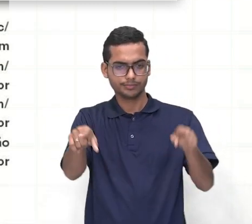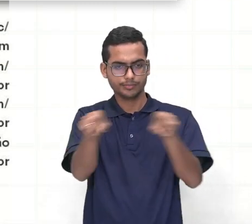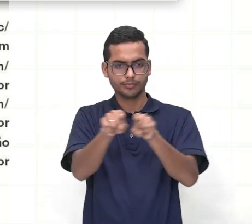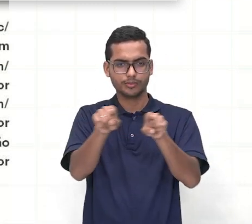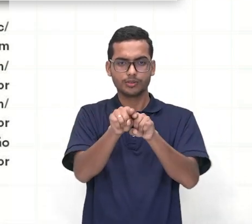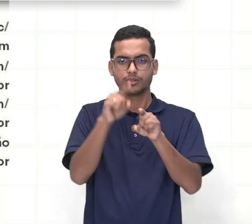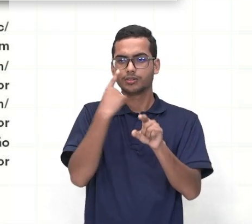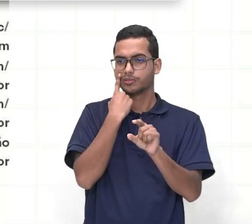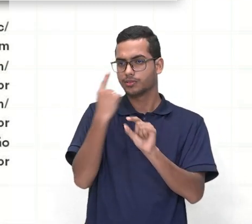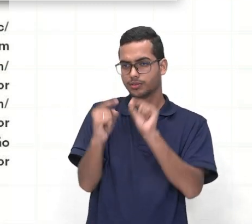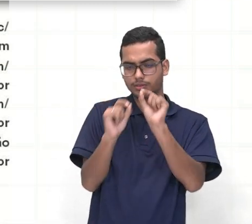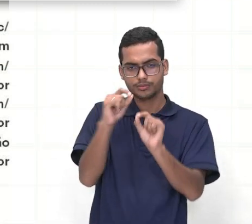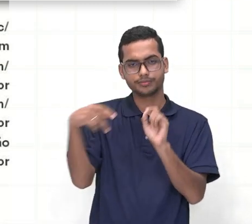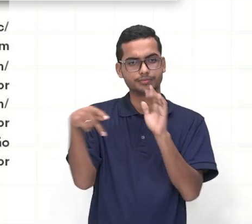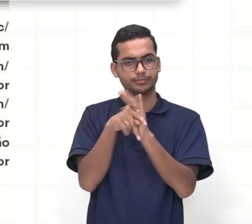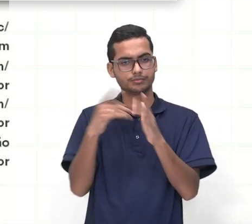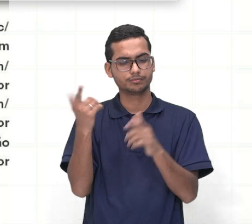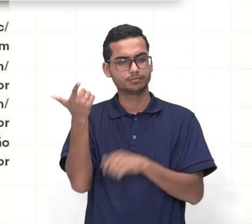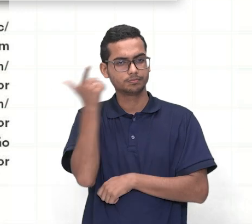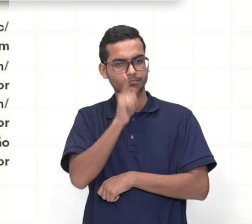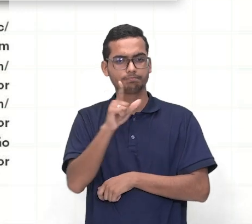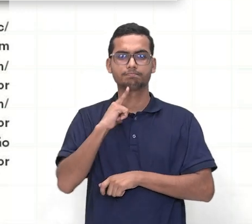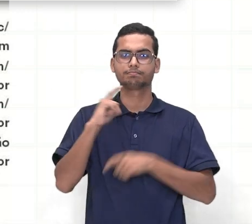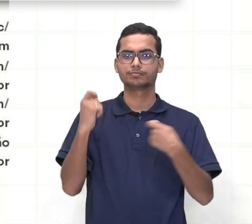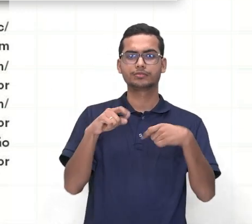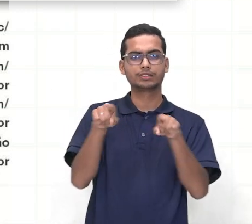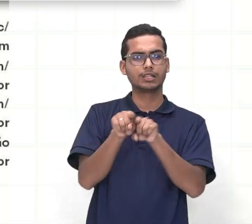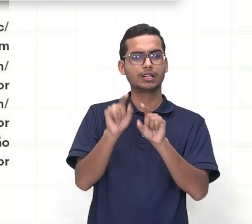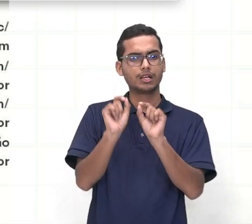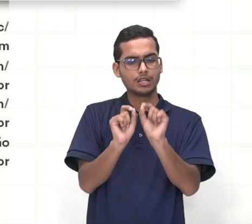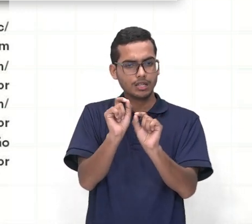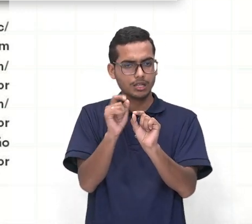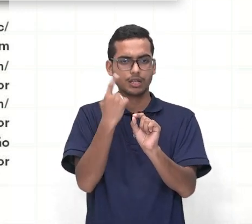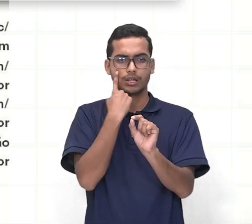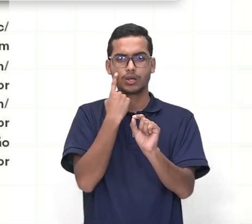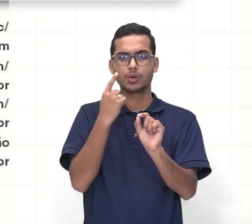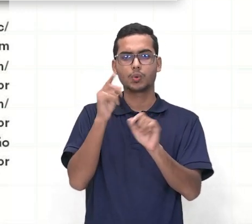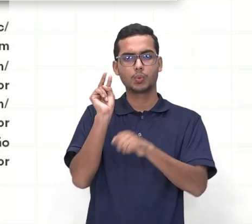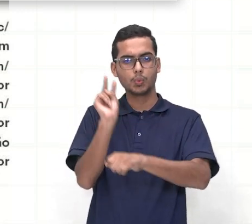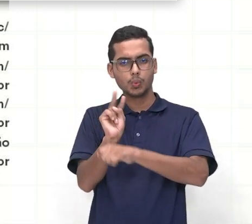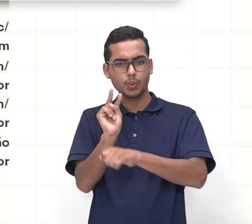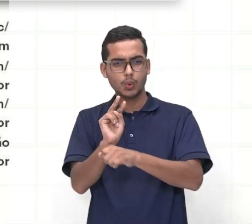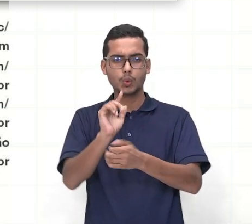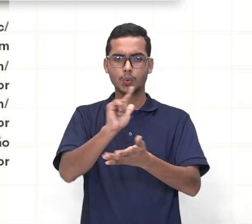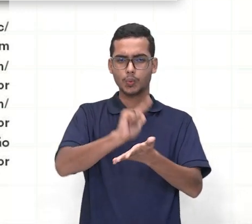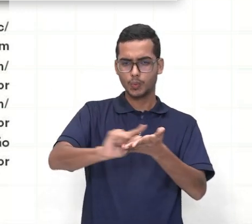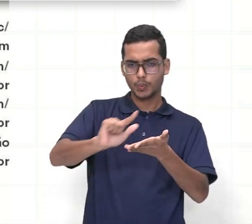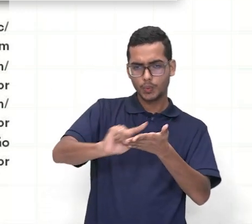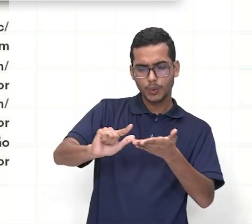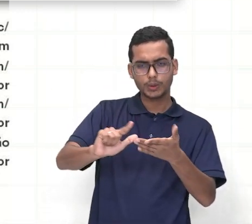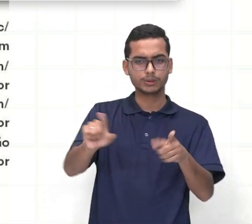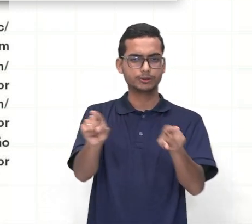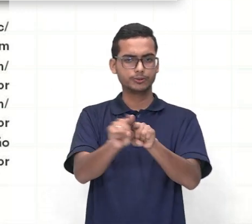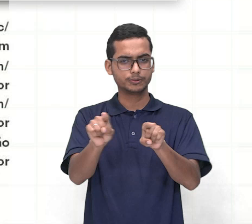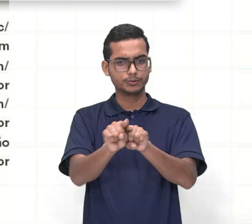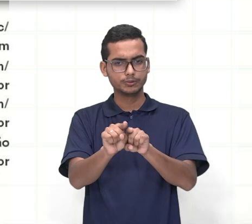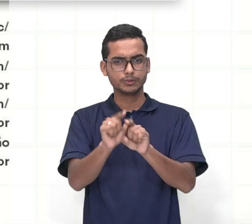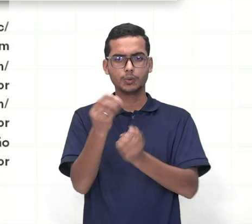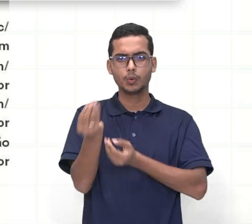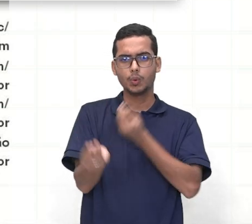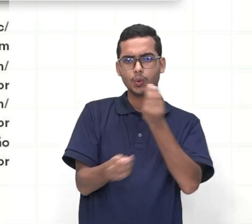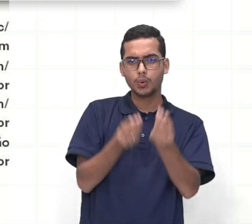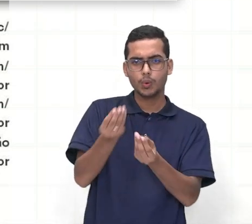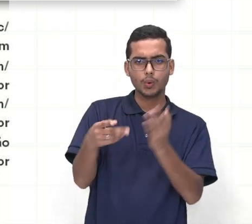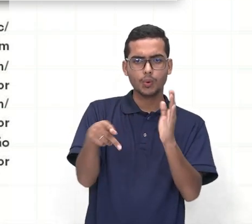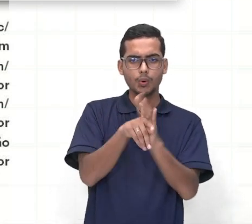acesso, não se tenha ali um cuidado, né, de saneamento, de observância de aonde